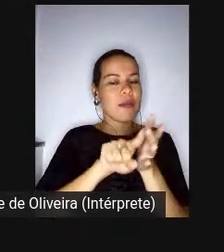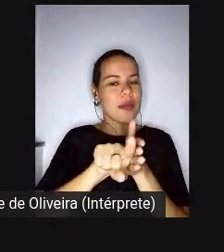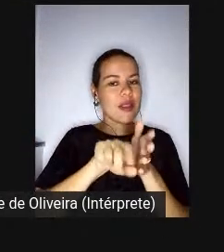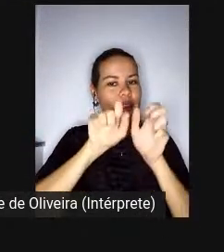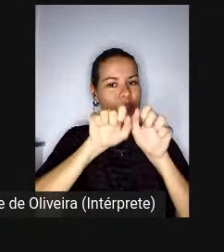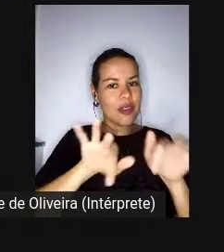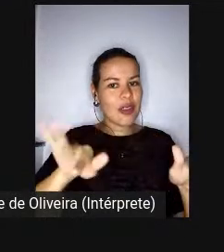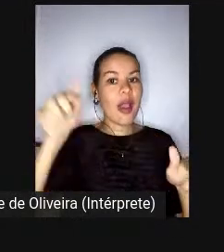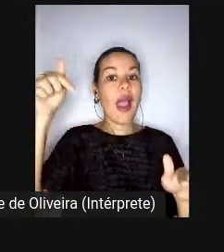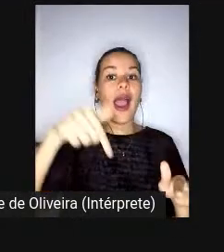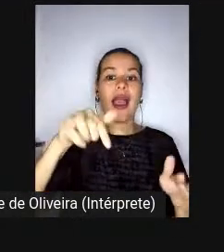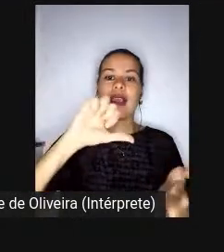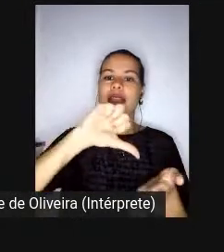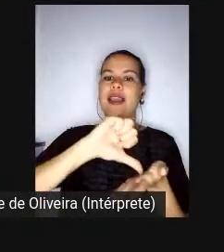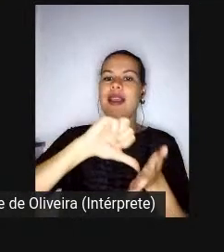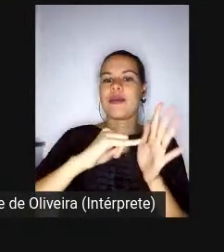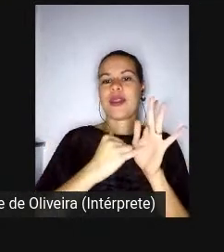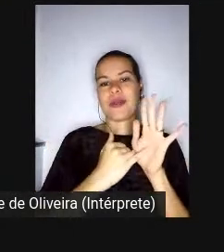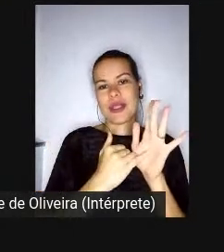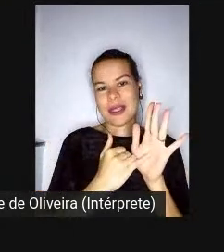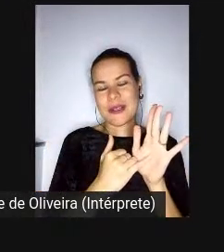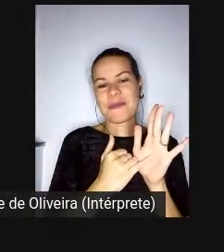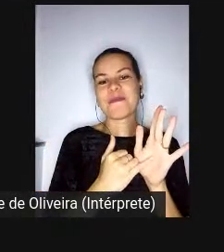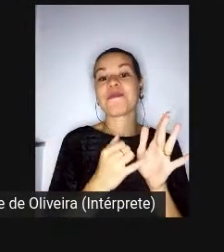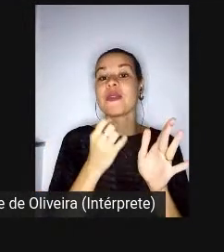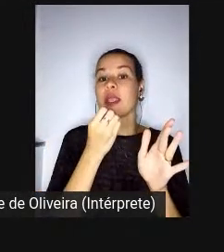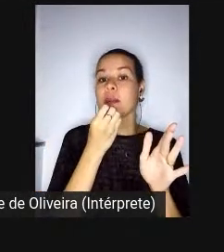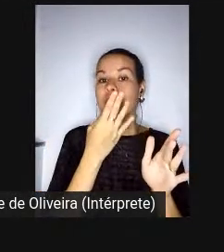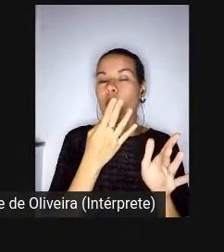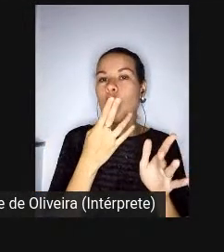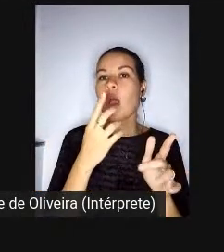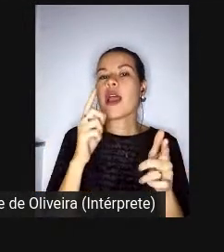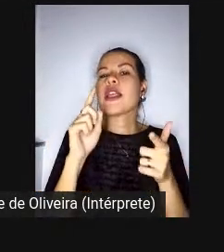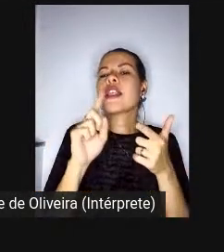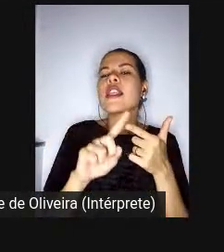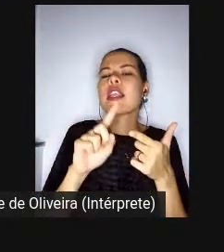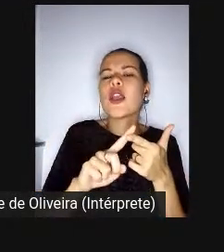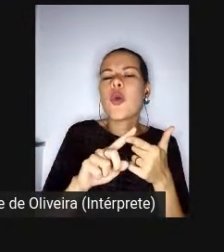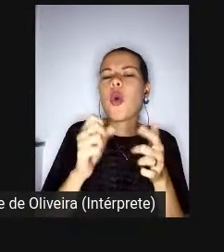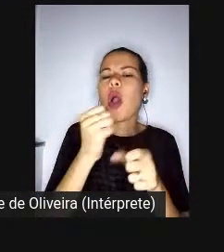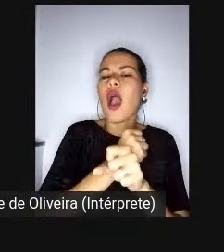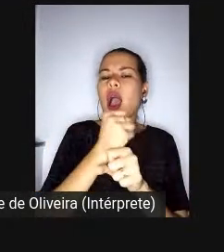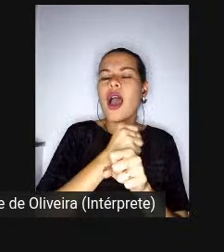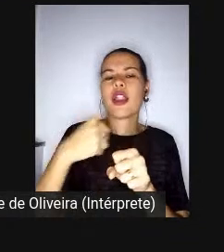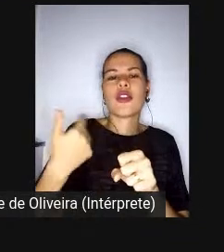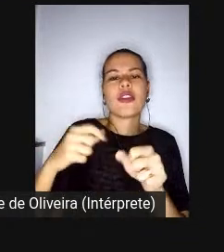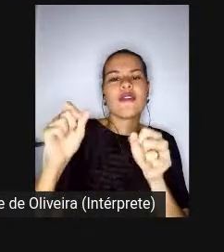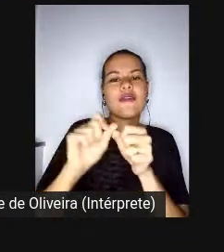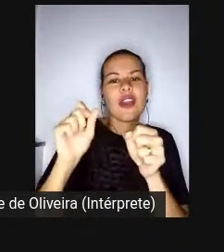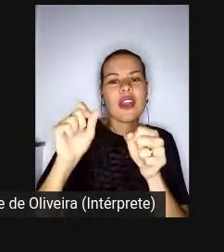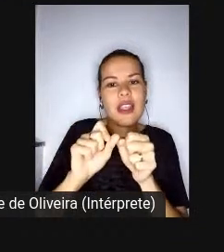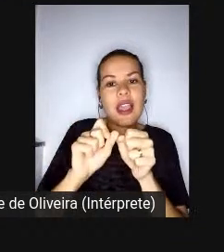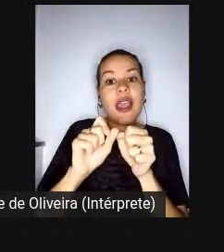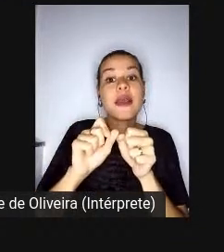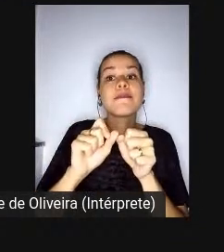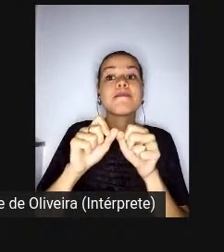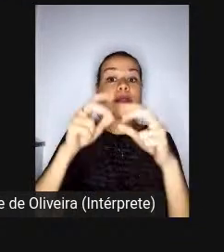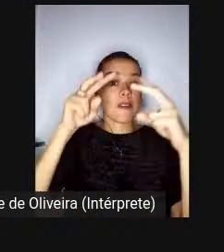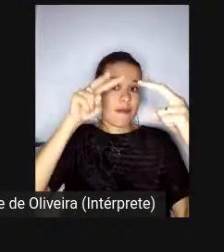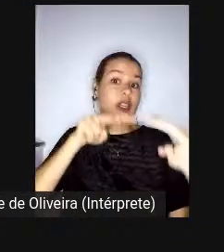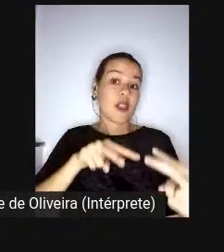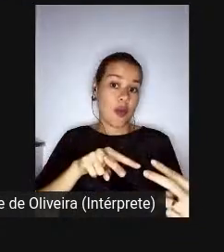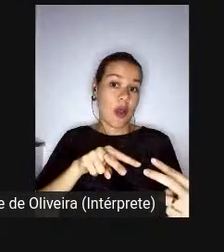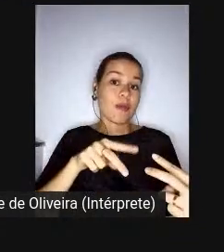nosso Campus do campus de Camaçari é o segundo ano que a gente tá fazendo esse esse evento tão forma virtual devido a questão da